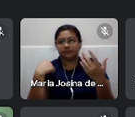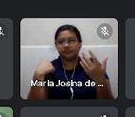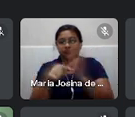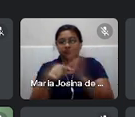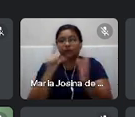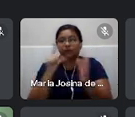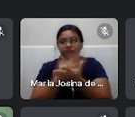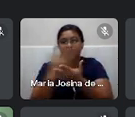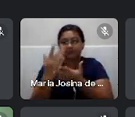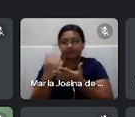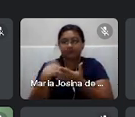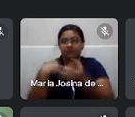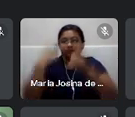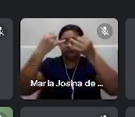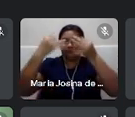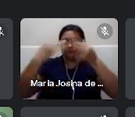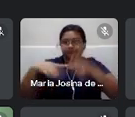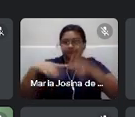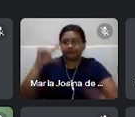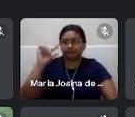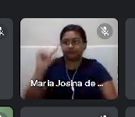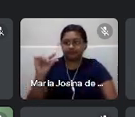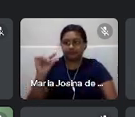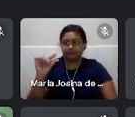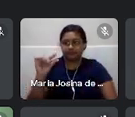vou falar um pouquinho